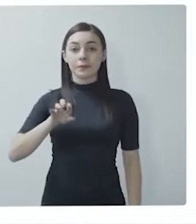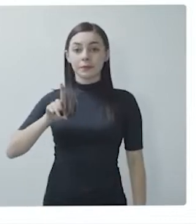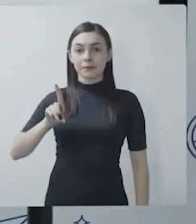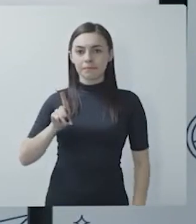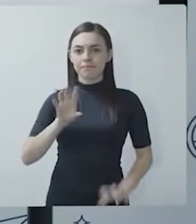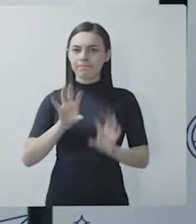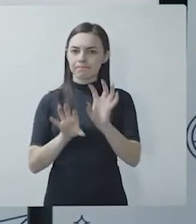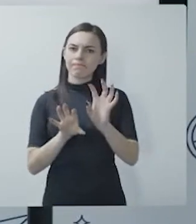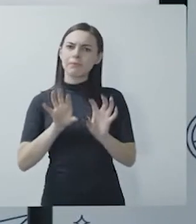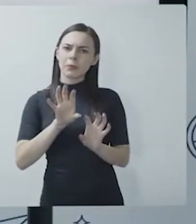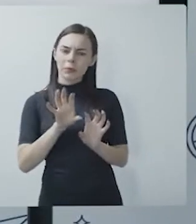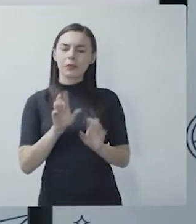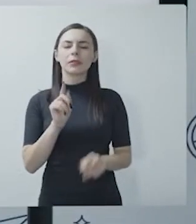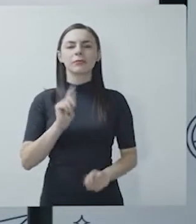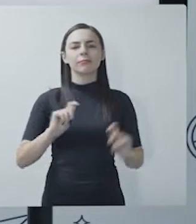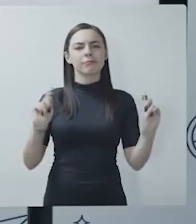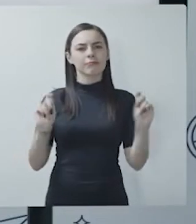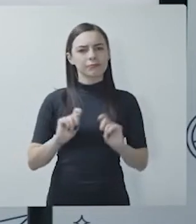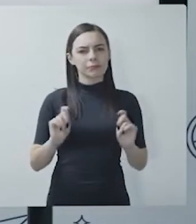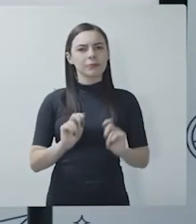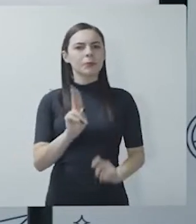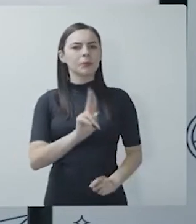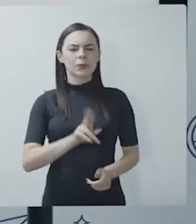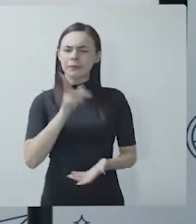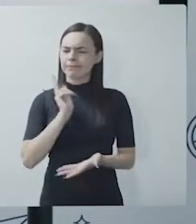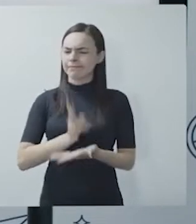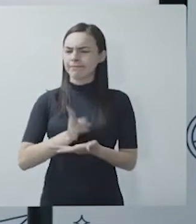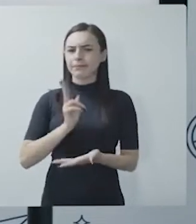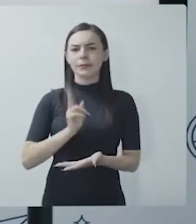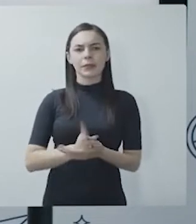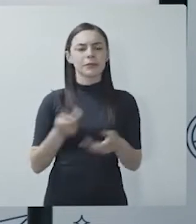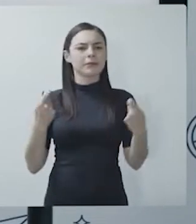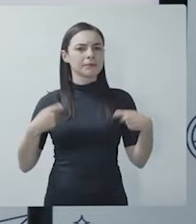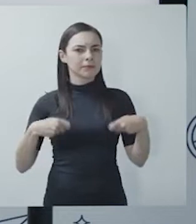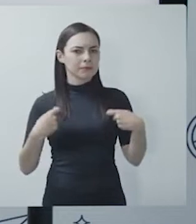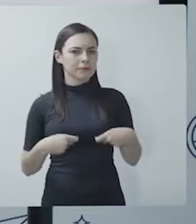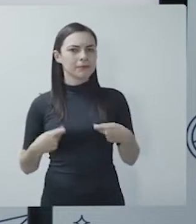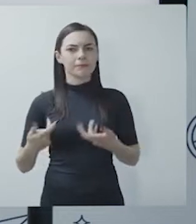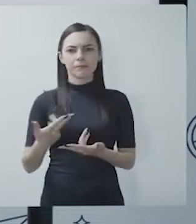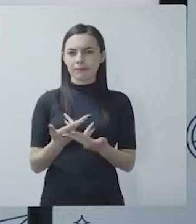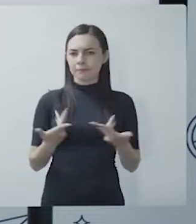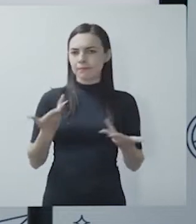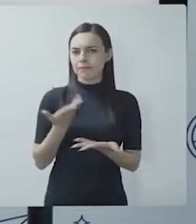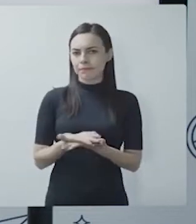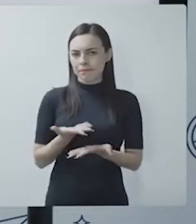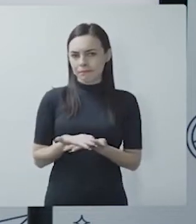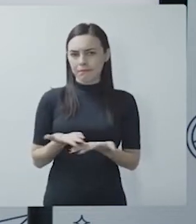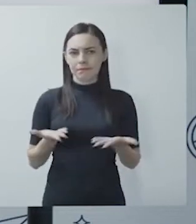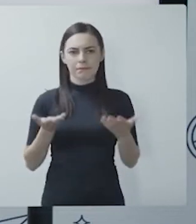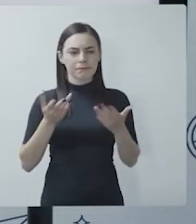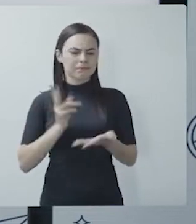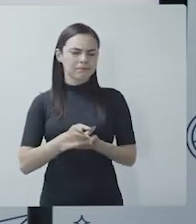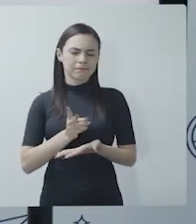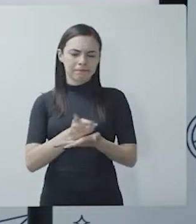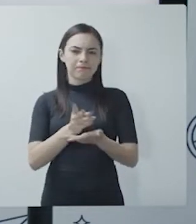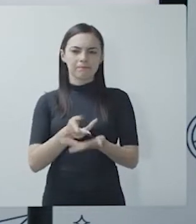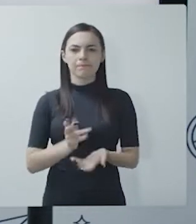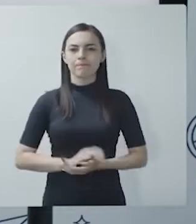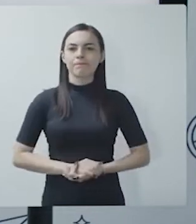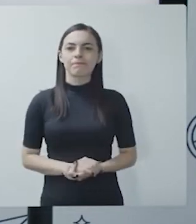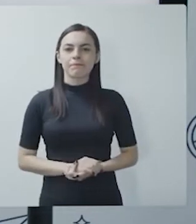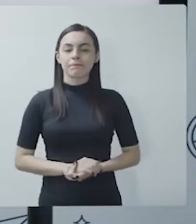alfabeto móvel. Esse a gente não pode deixar nunca de ter ele na nossa aula, todas as nossas aulas,